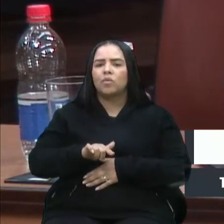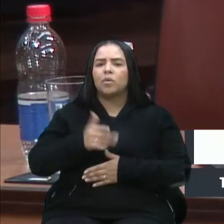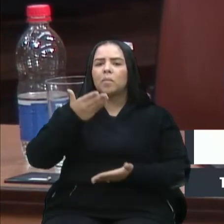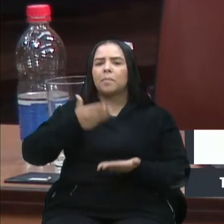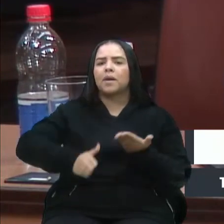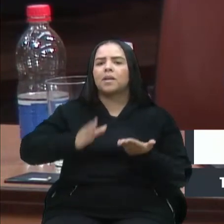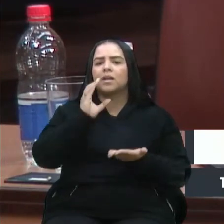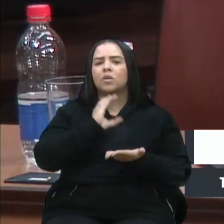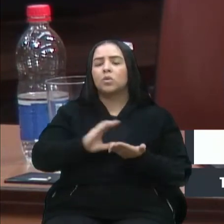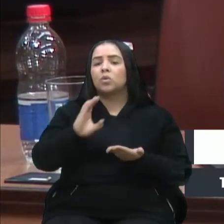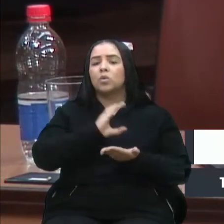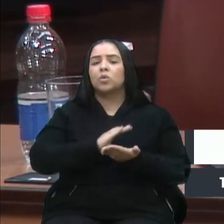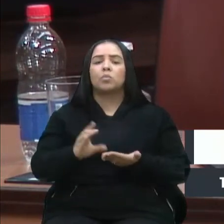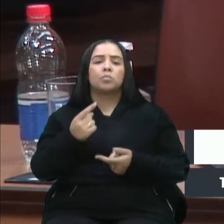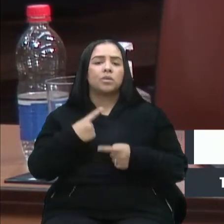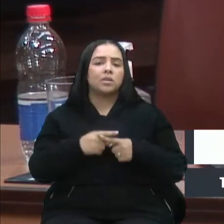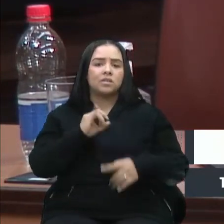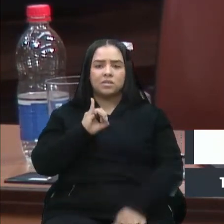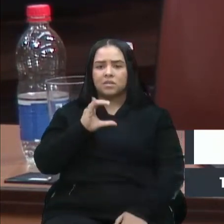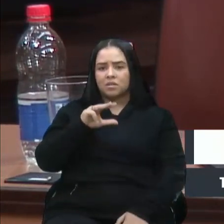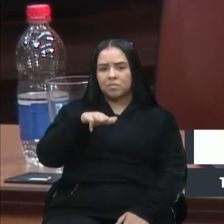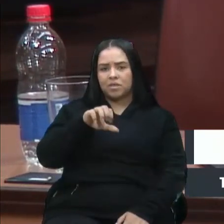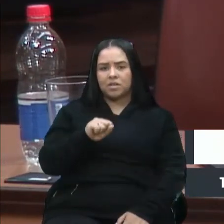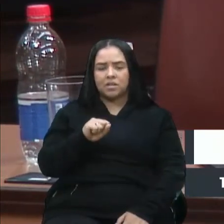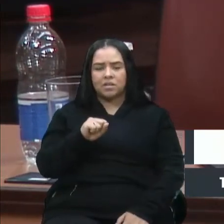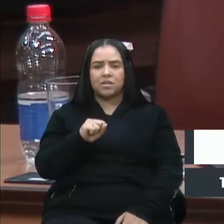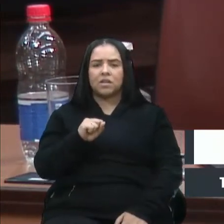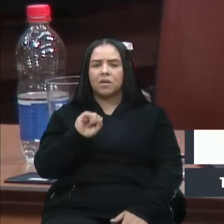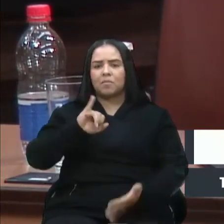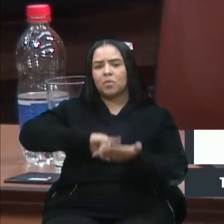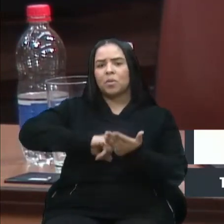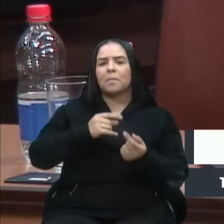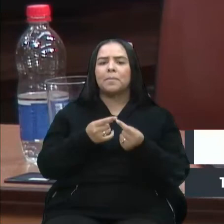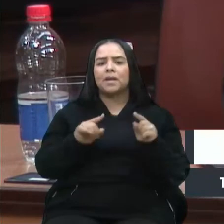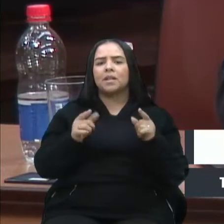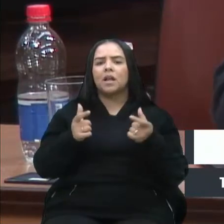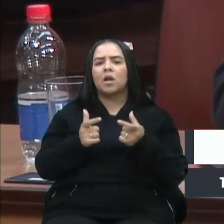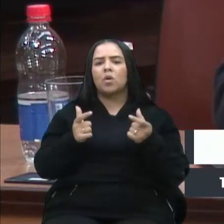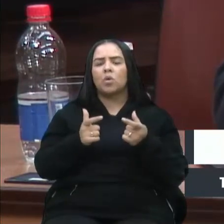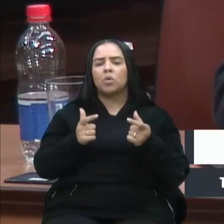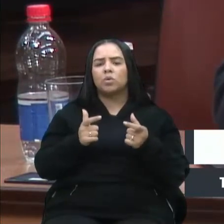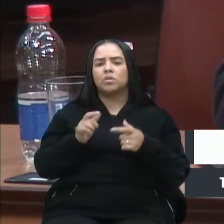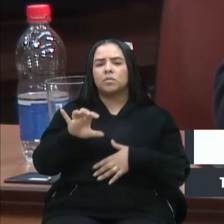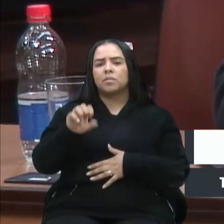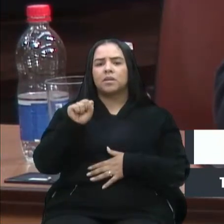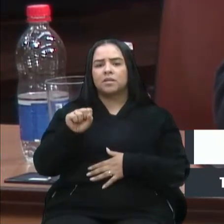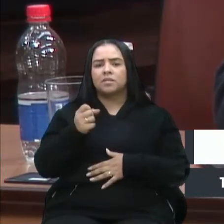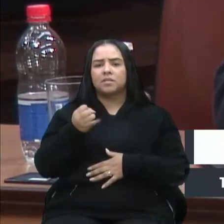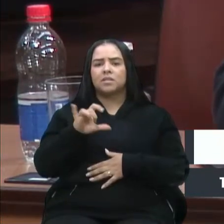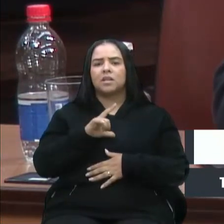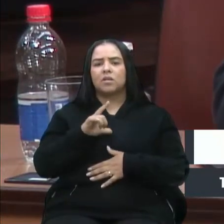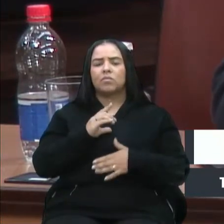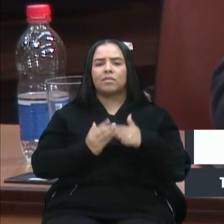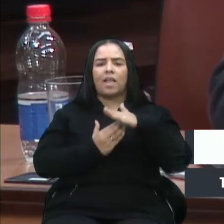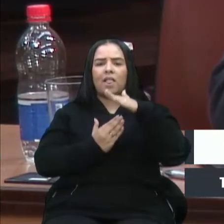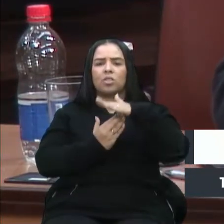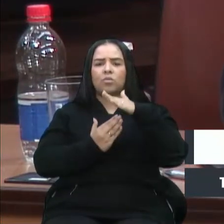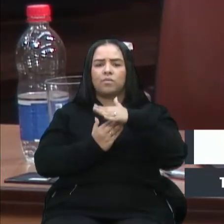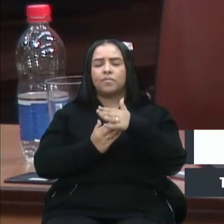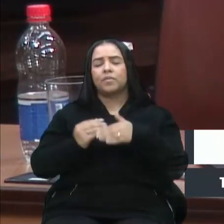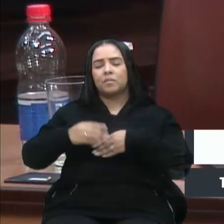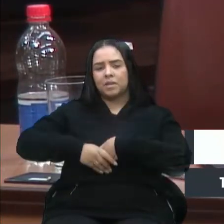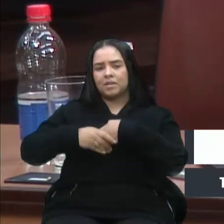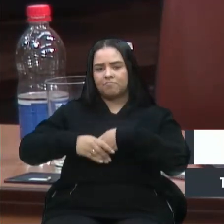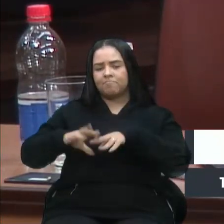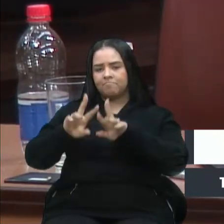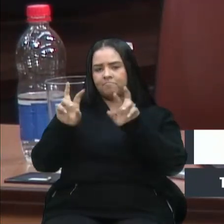recursos porque o ICMS do Imposto Que bom que foi cortado Mas da onde tu vai tirar não já temos o teste de gás né então quero lhe cumprimentar por